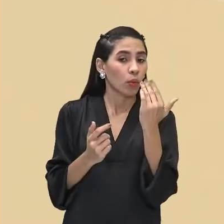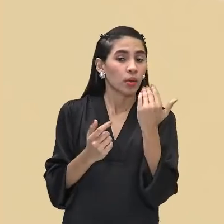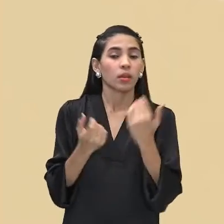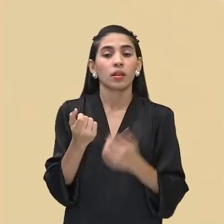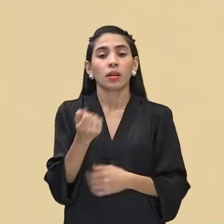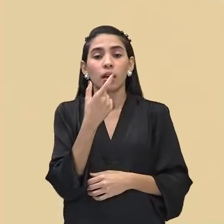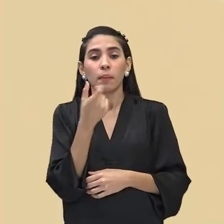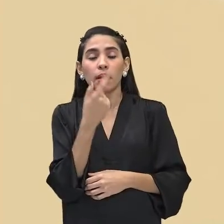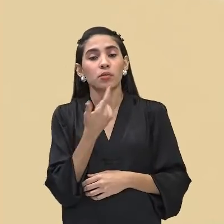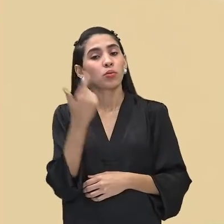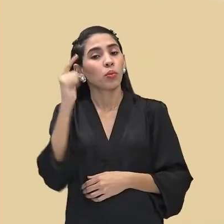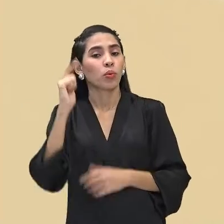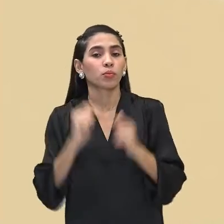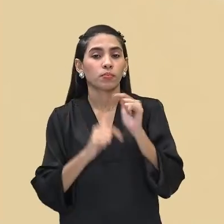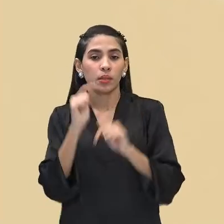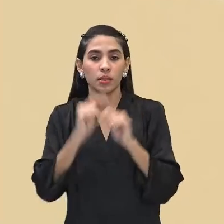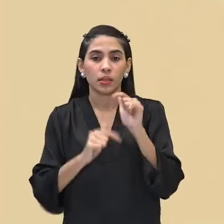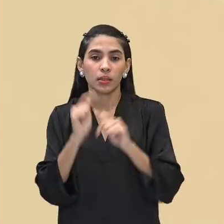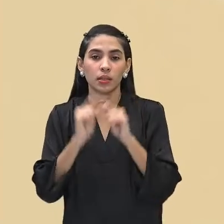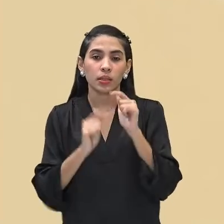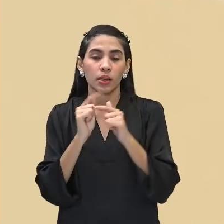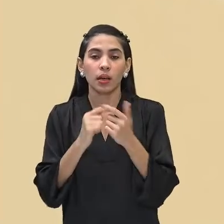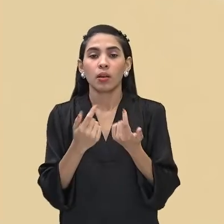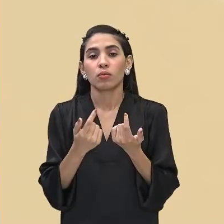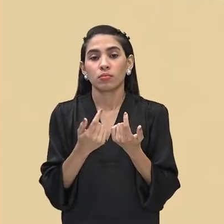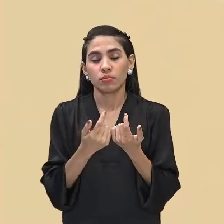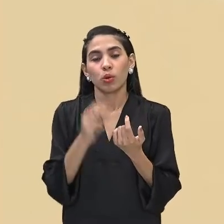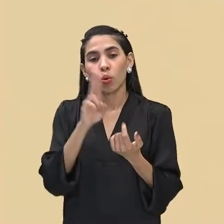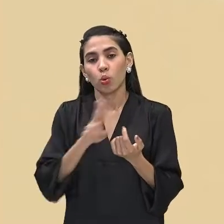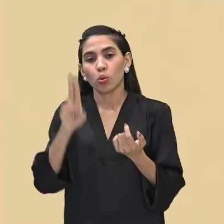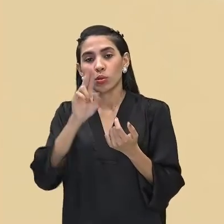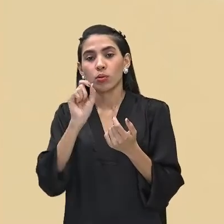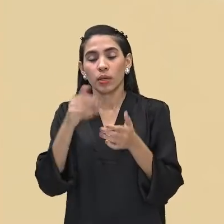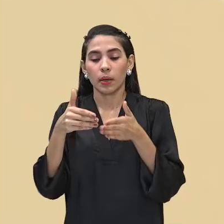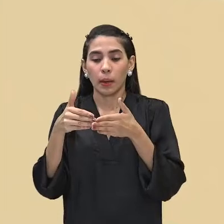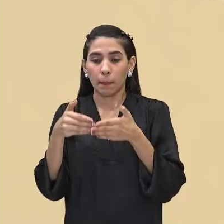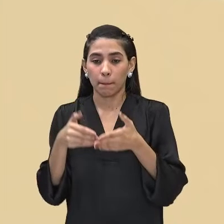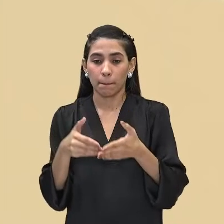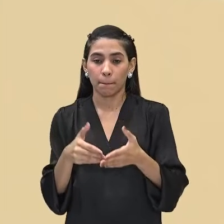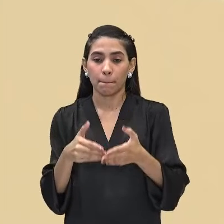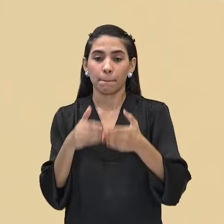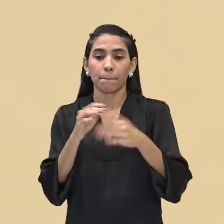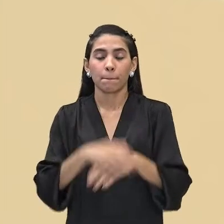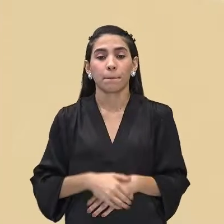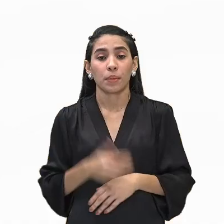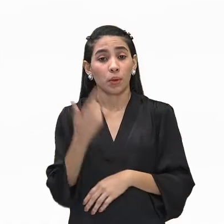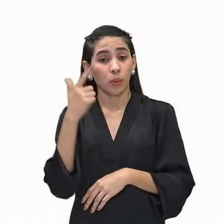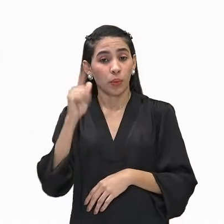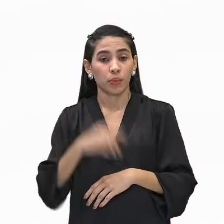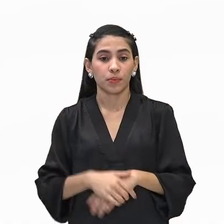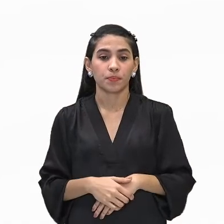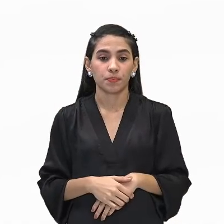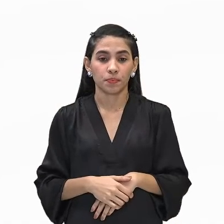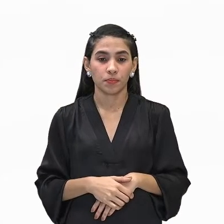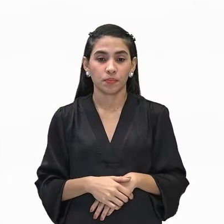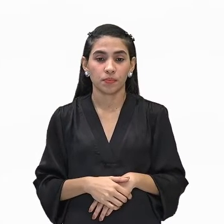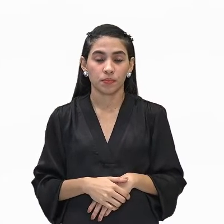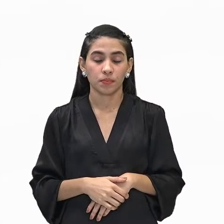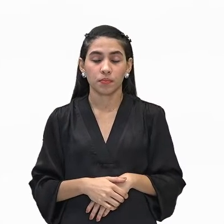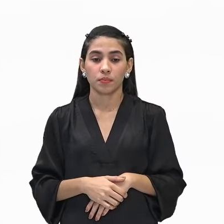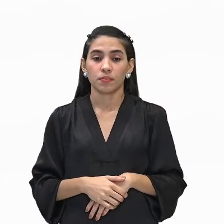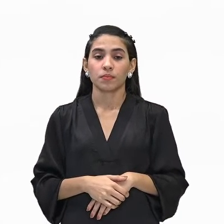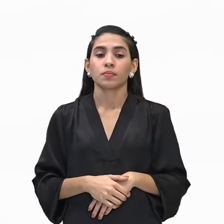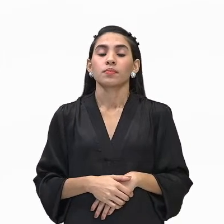e outros tipos de produtos são transportados por via fluvial, não é? Vamos ver mais um dado importante, que é do nosso dado número